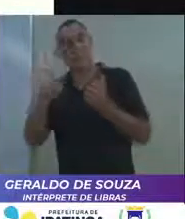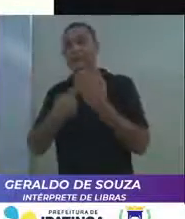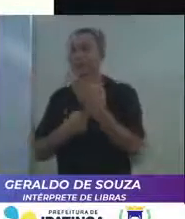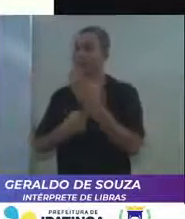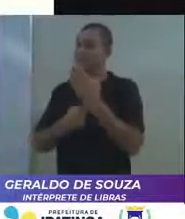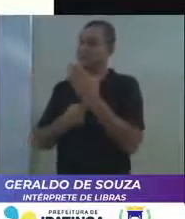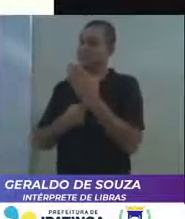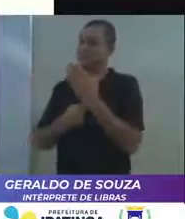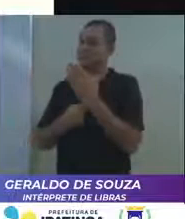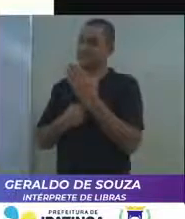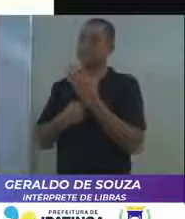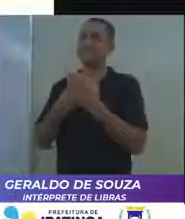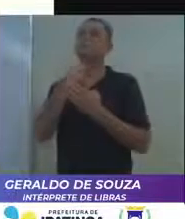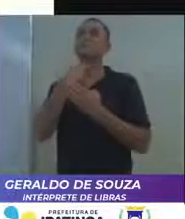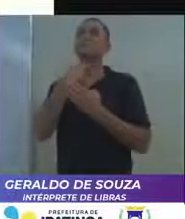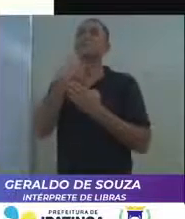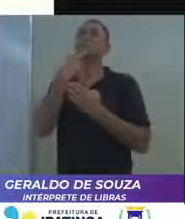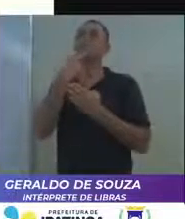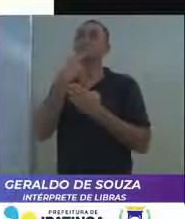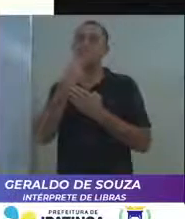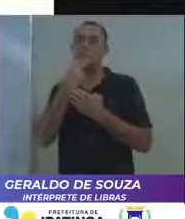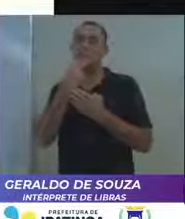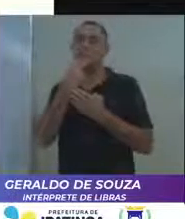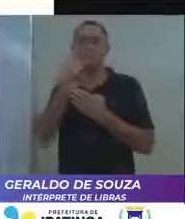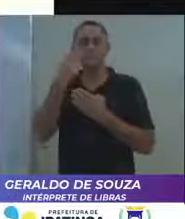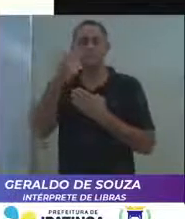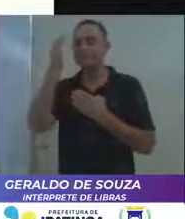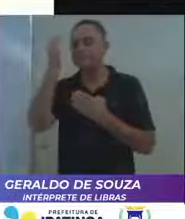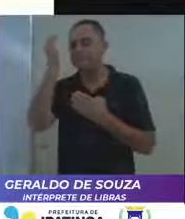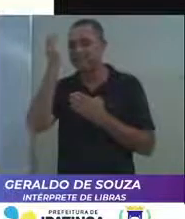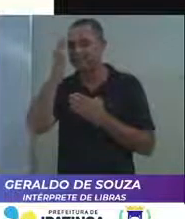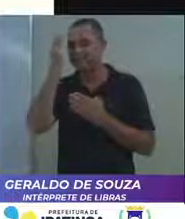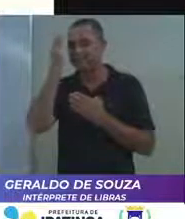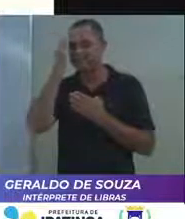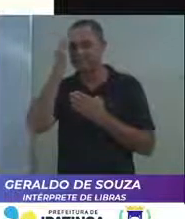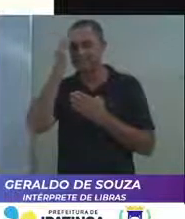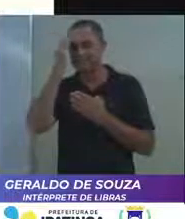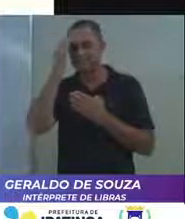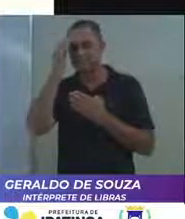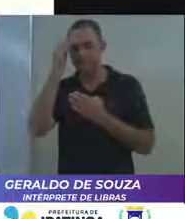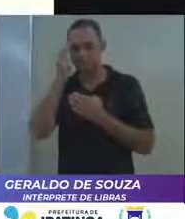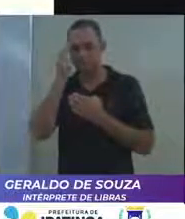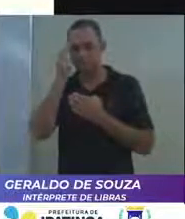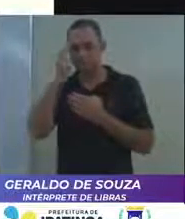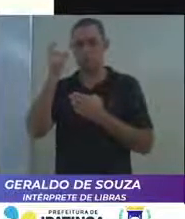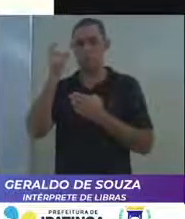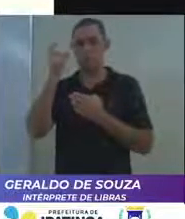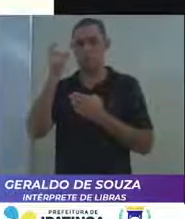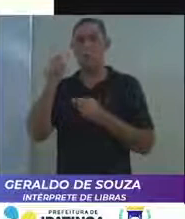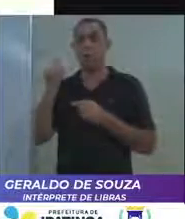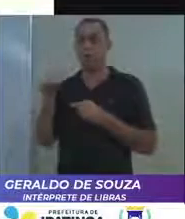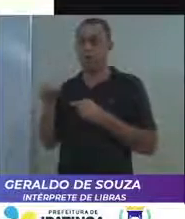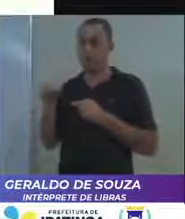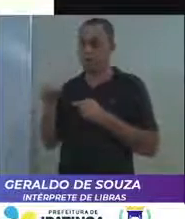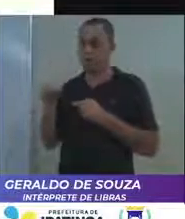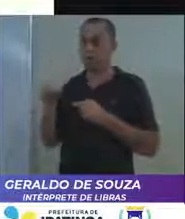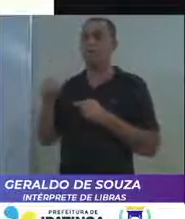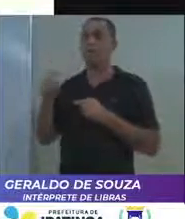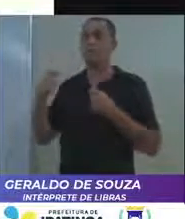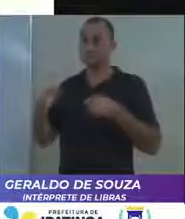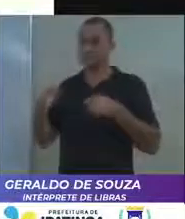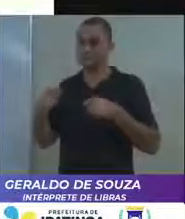voz, né? Para a gente entender como é que a nossa voz está e ele falar, olha, tenha atenção nisso, tenha atenção naquilo, faça isso, beba